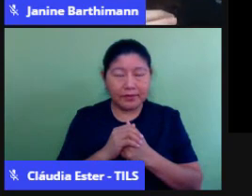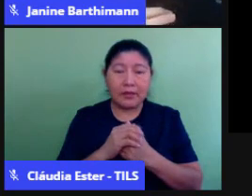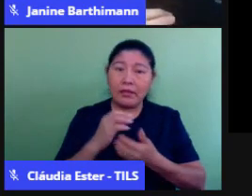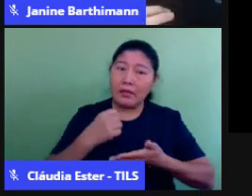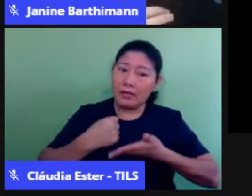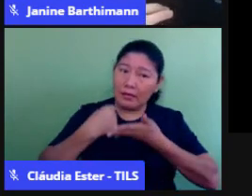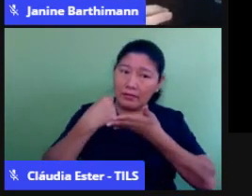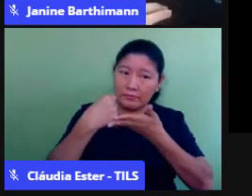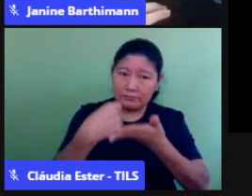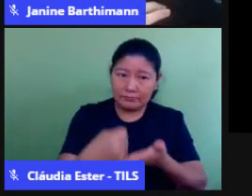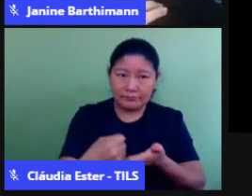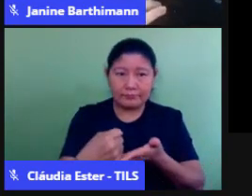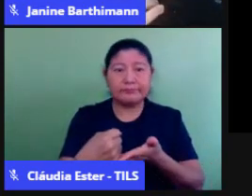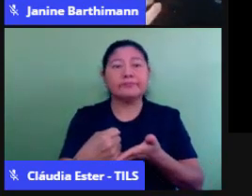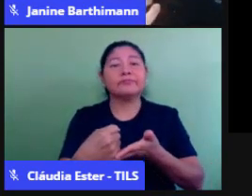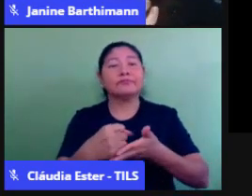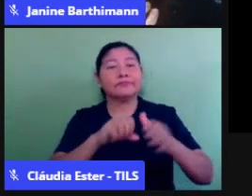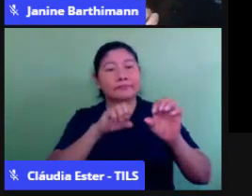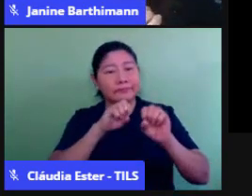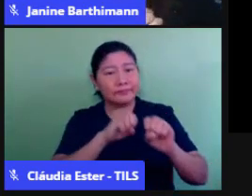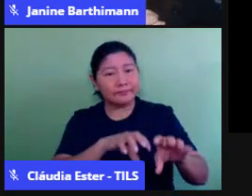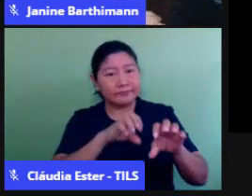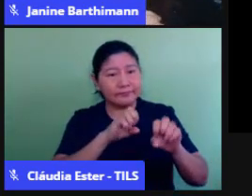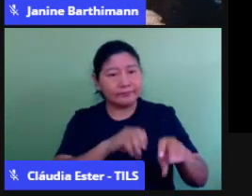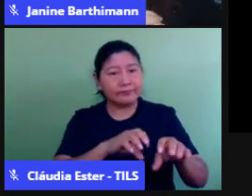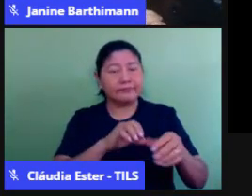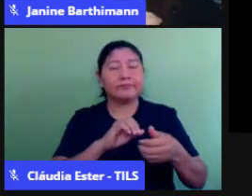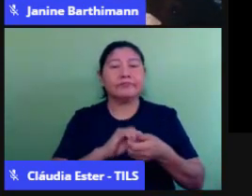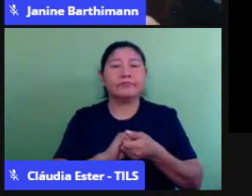corrobore para uma educação